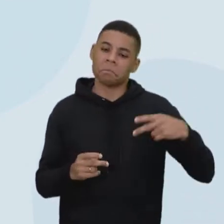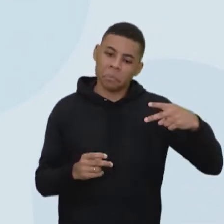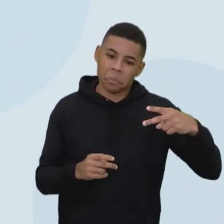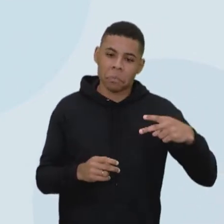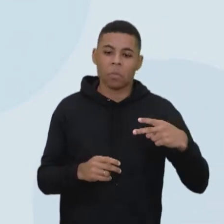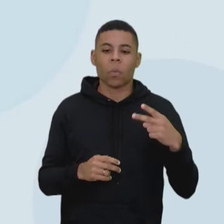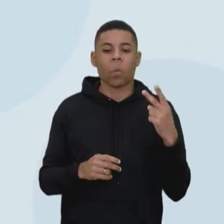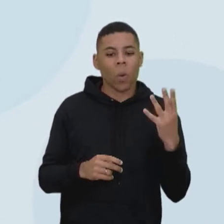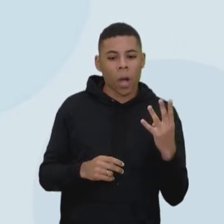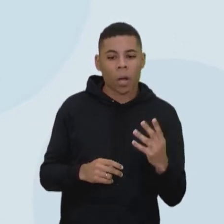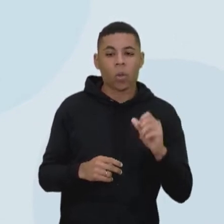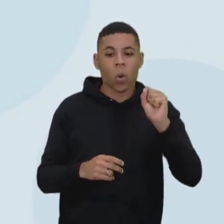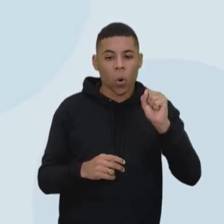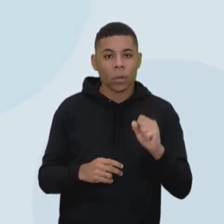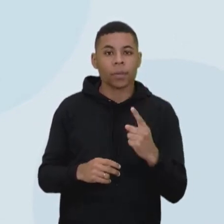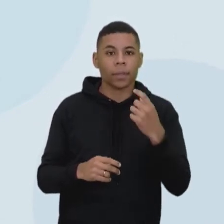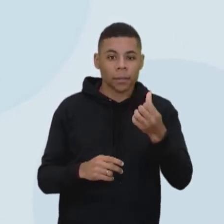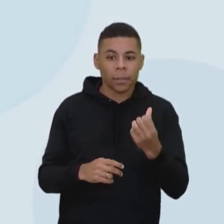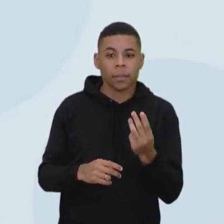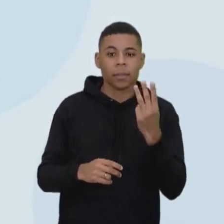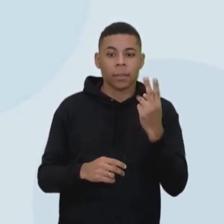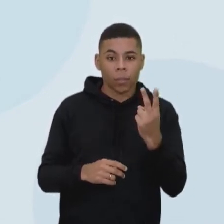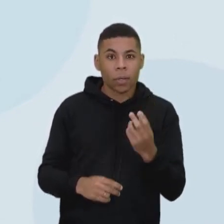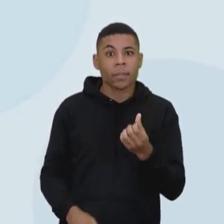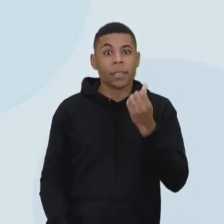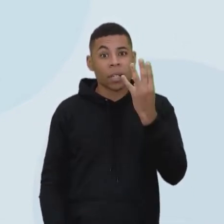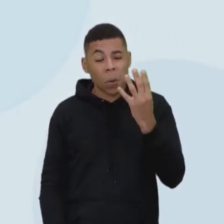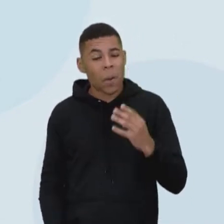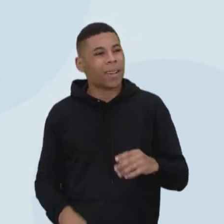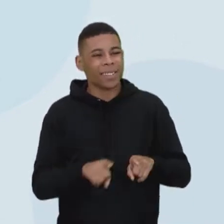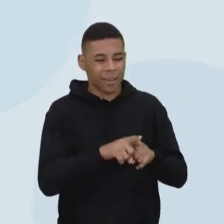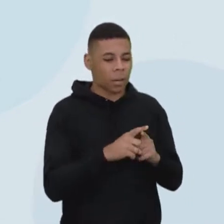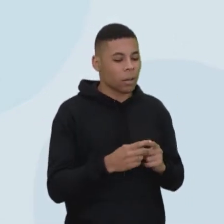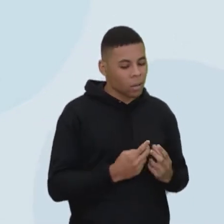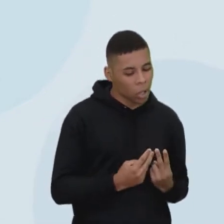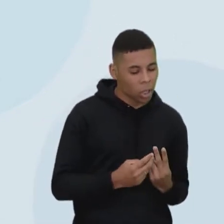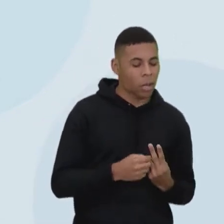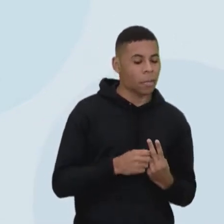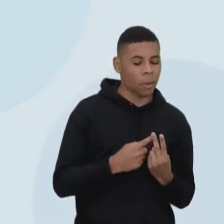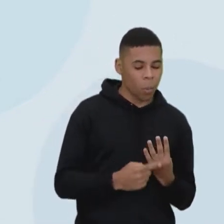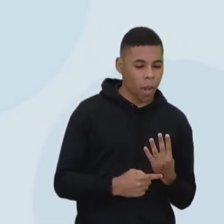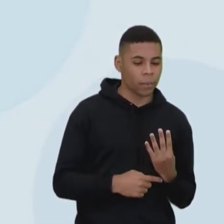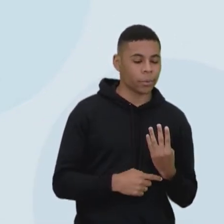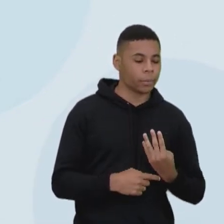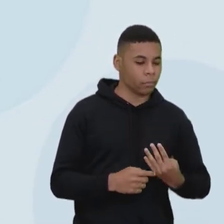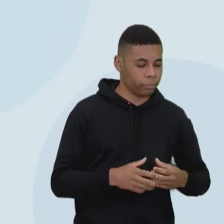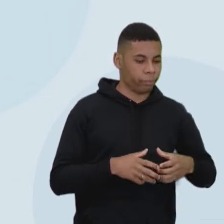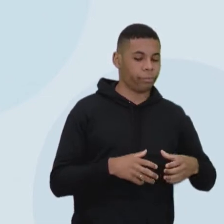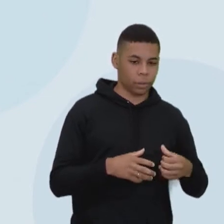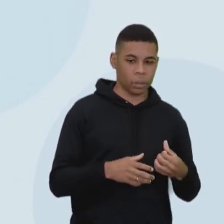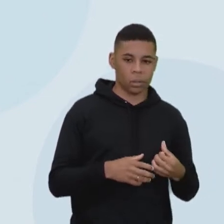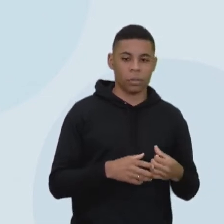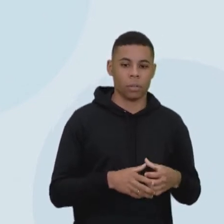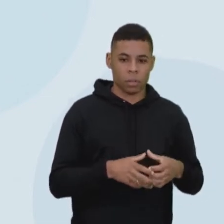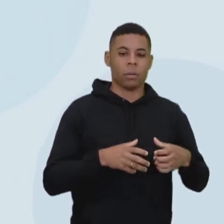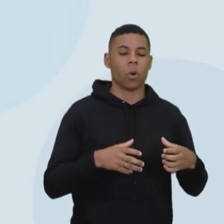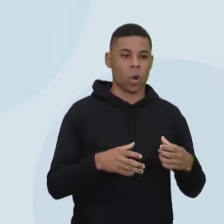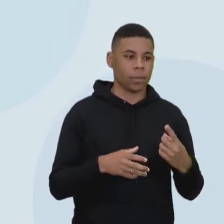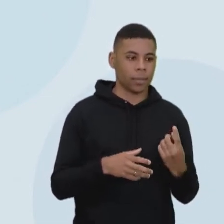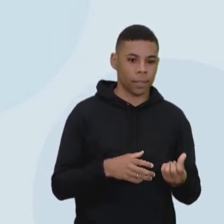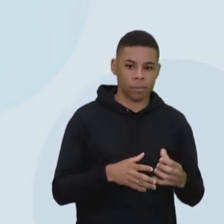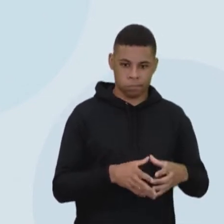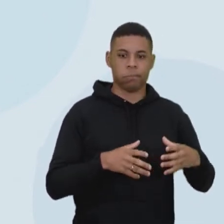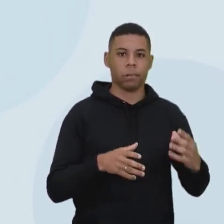8, 16, 32, 64, 128, 256, e assim vai indo, e a progressão dos alimentos é